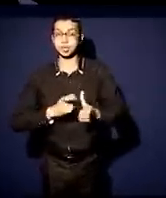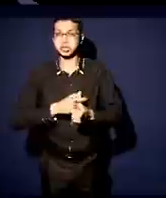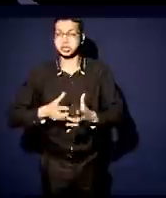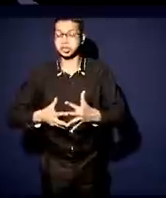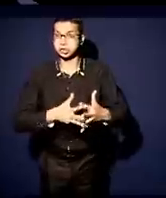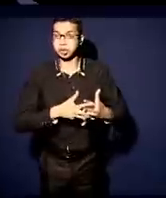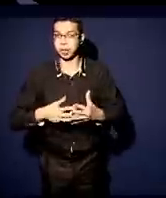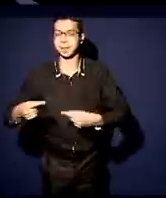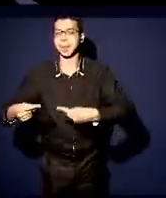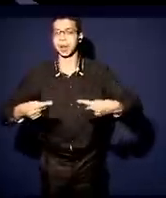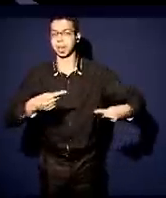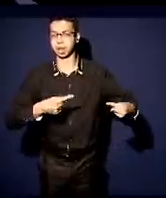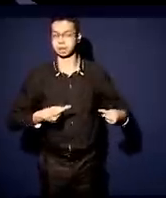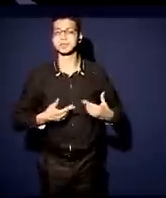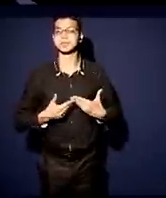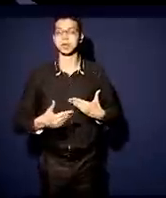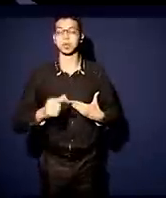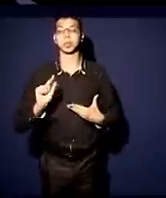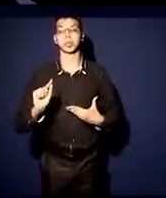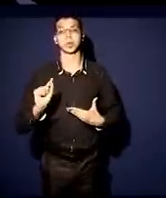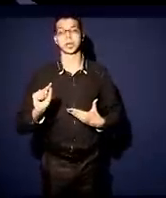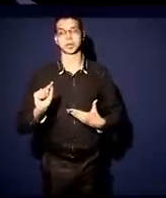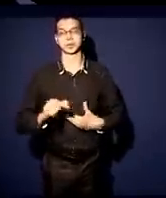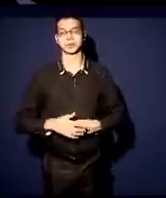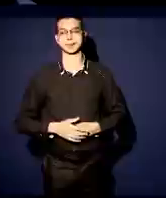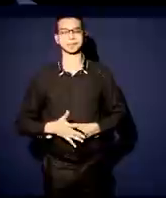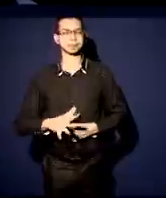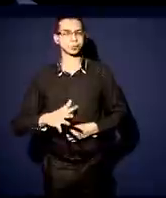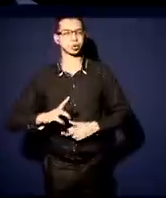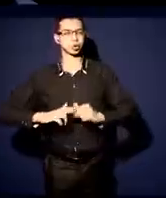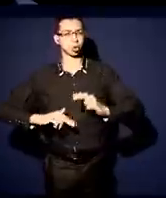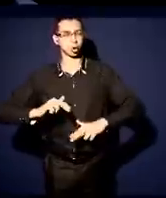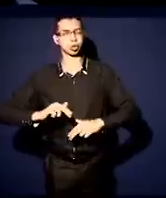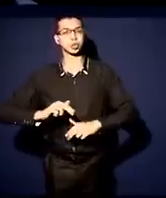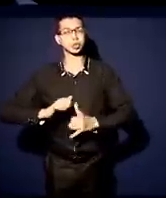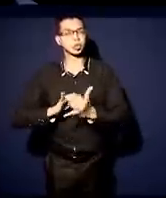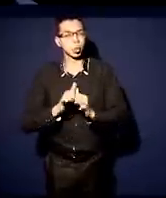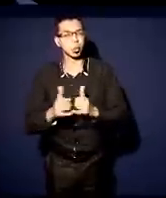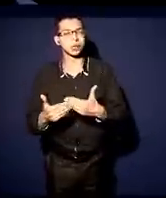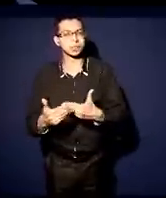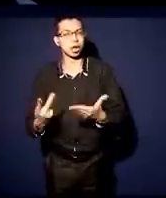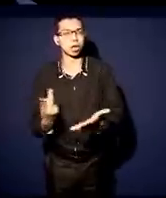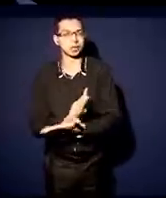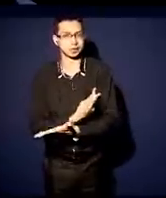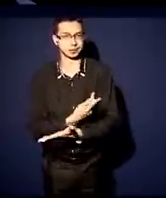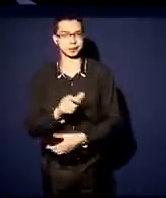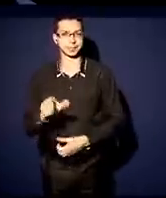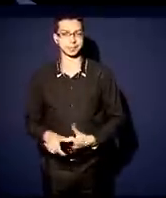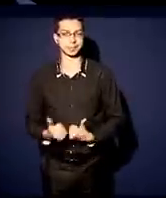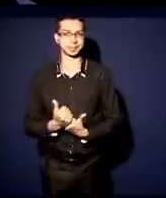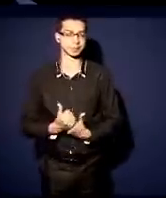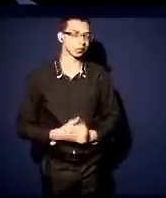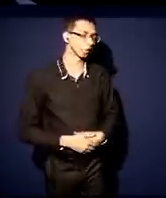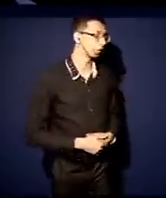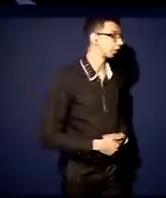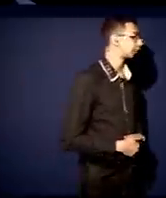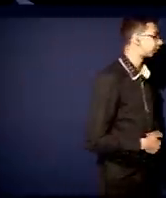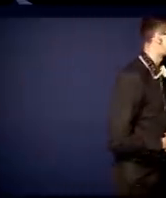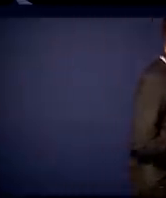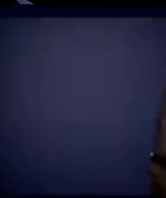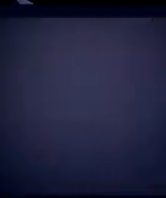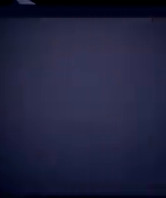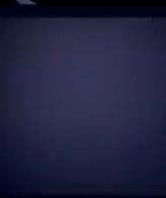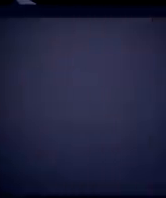discutido, que aparentemente vai chegar no topo em torno de junho, julho, o Tesouro já está há vários meses diminuindo a sua